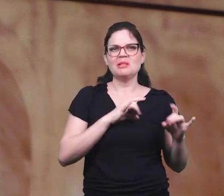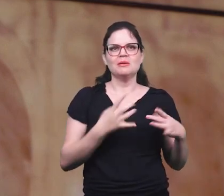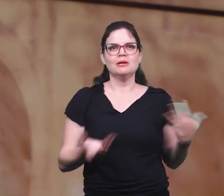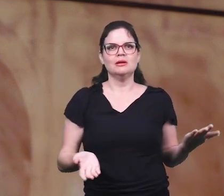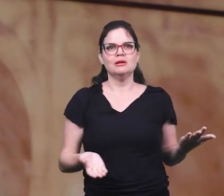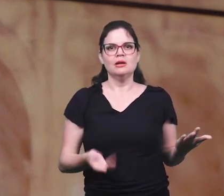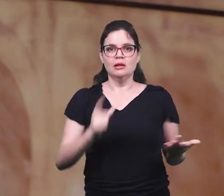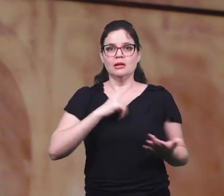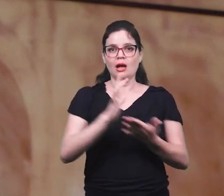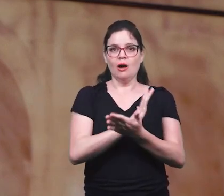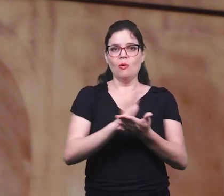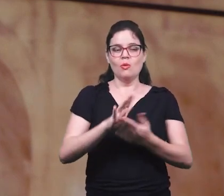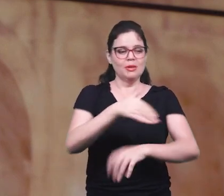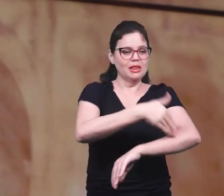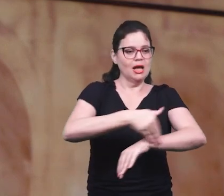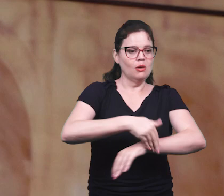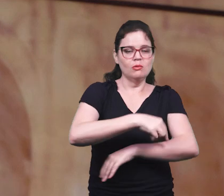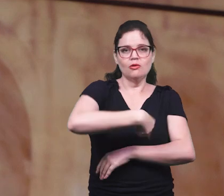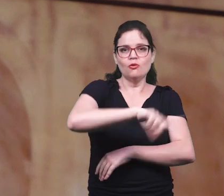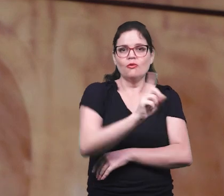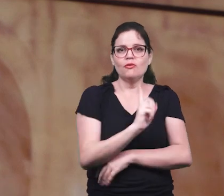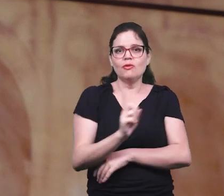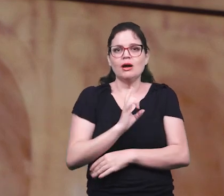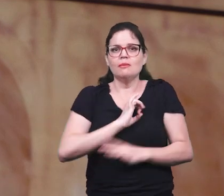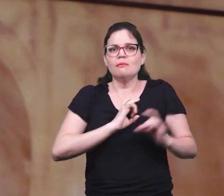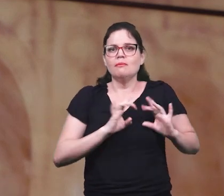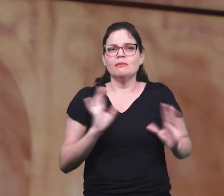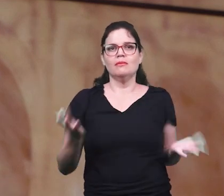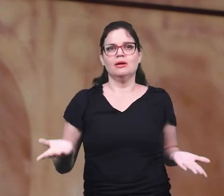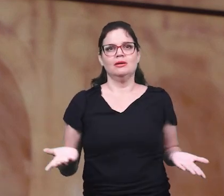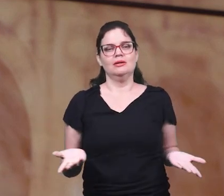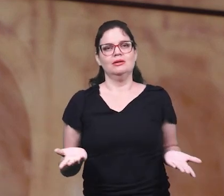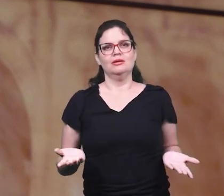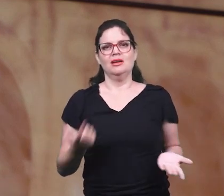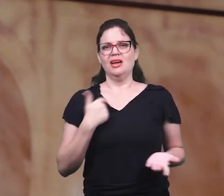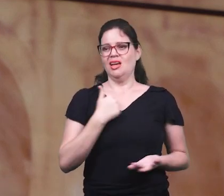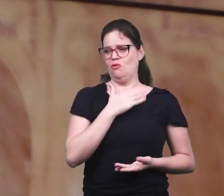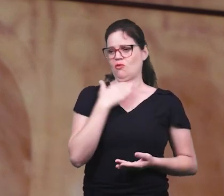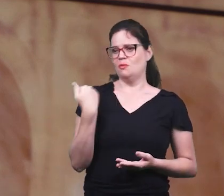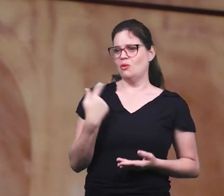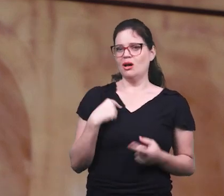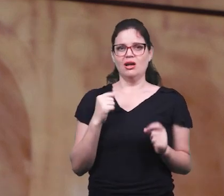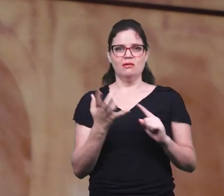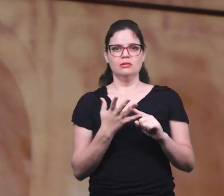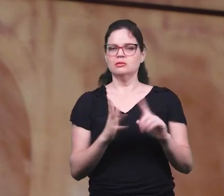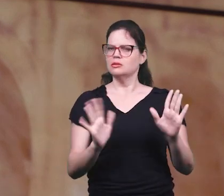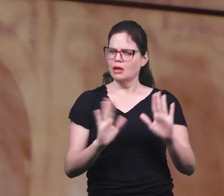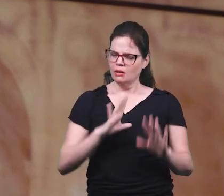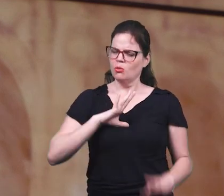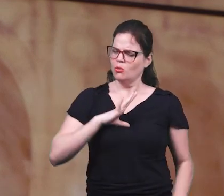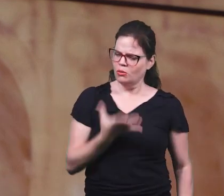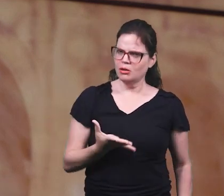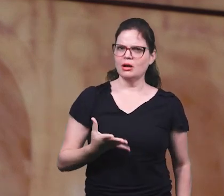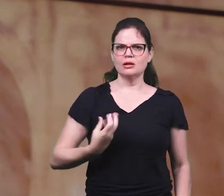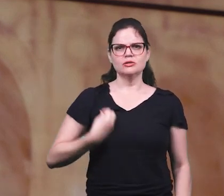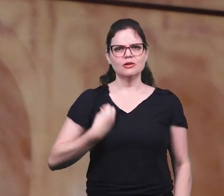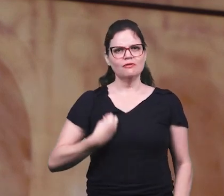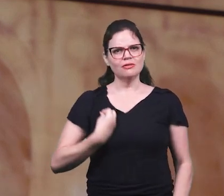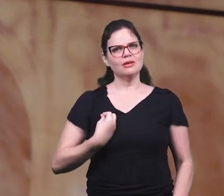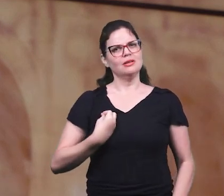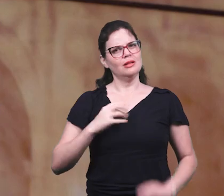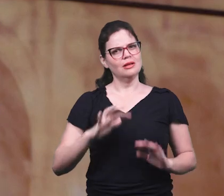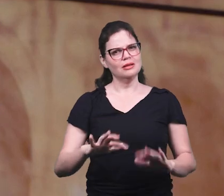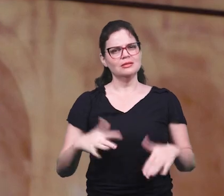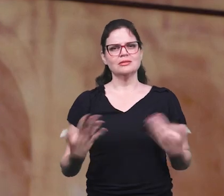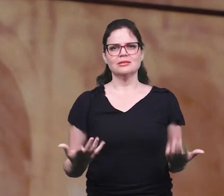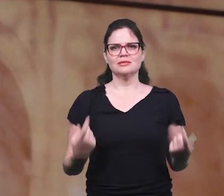né, pastor? Tem uns que com medo até de sair na rua, né? Tudo paralisado. Na rua, não sei o quê. Medo. Eu posso morrer, pode acontecer isso aqui. Não, irmão, você tem que enfrentar a vida. A